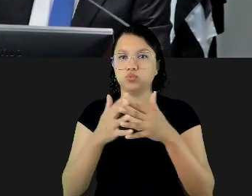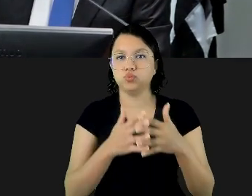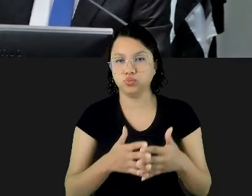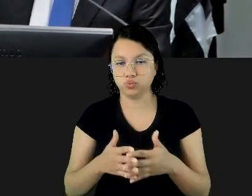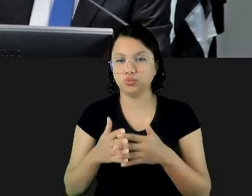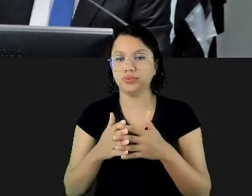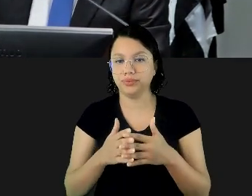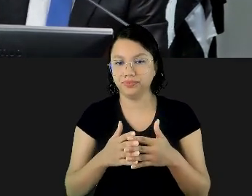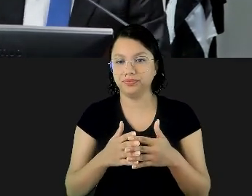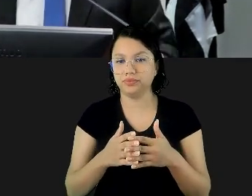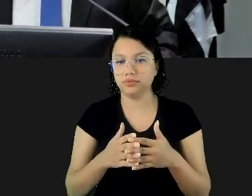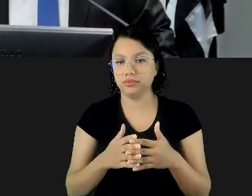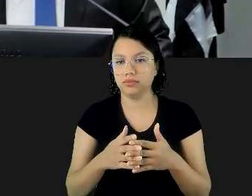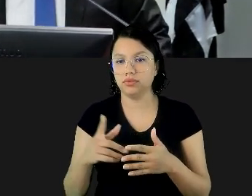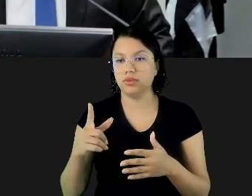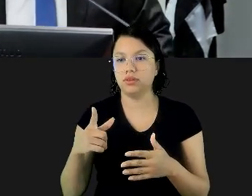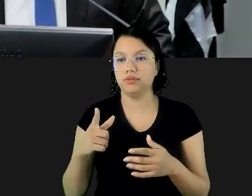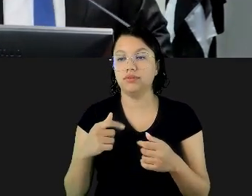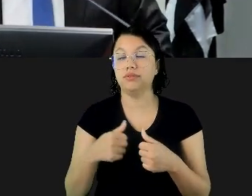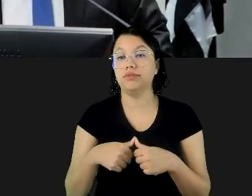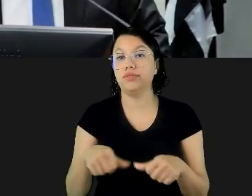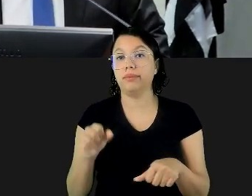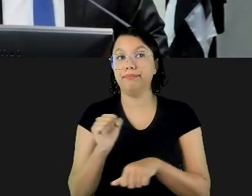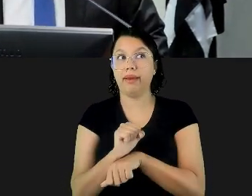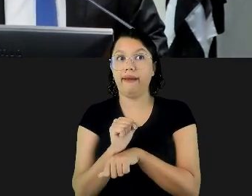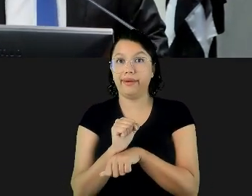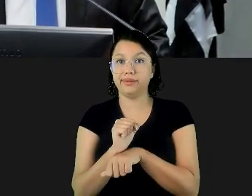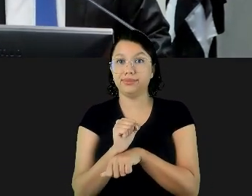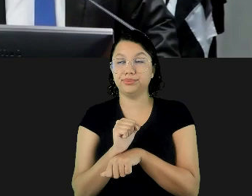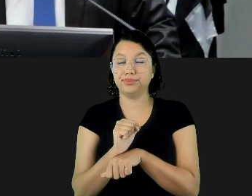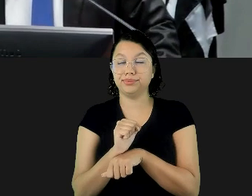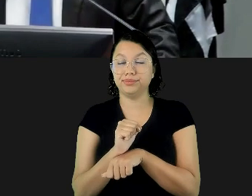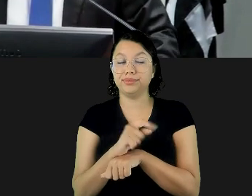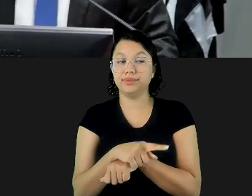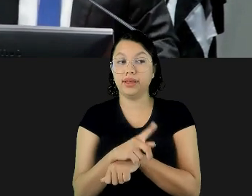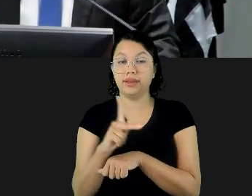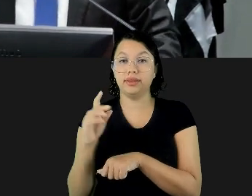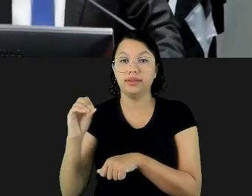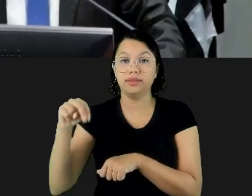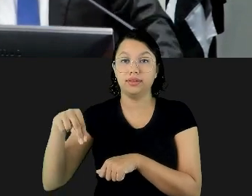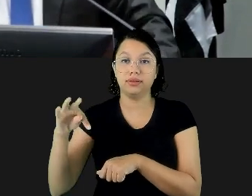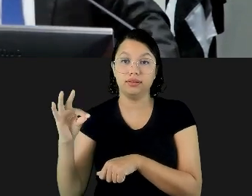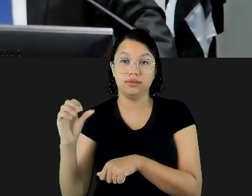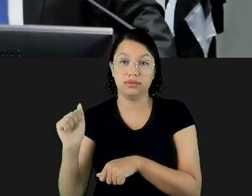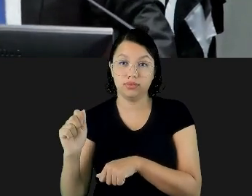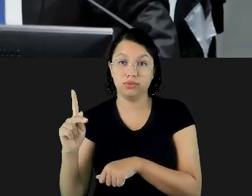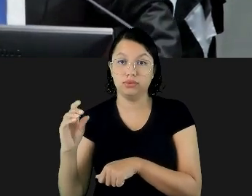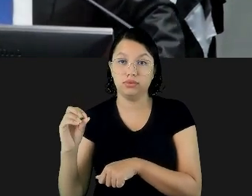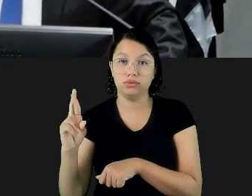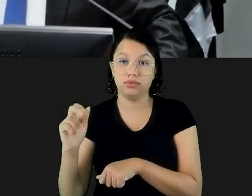fica retido em Ponta Porã. Se a doutora tivesse lá, já ia cair para a sua vara lá.